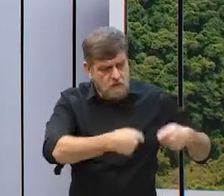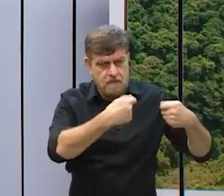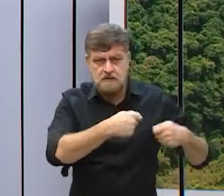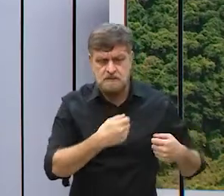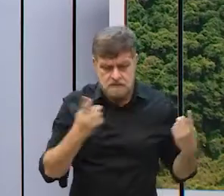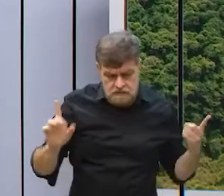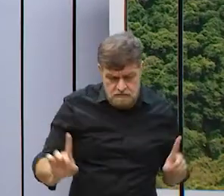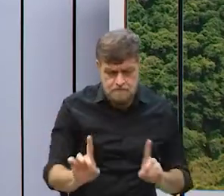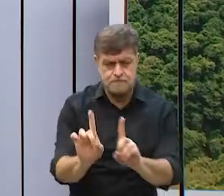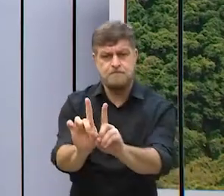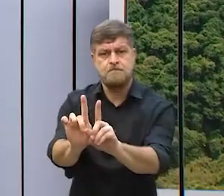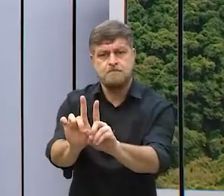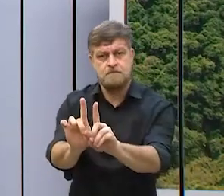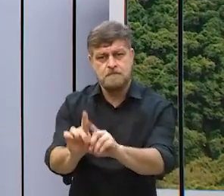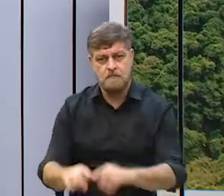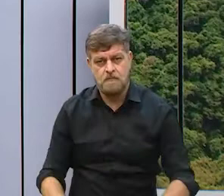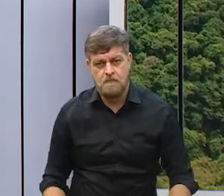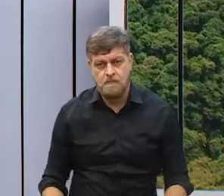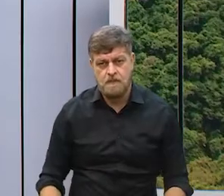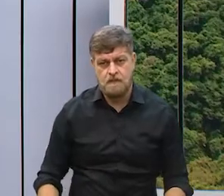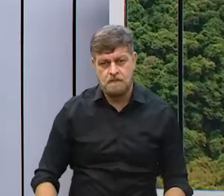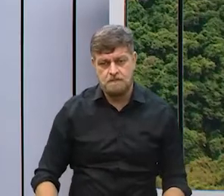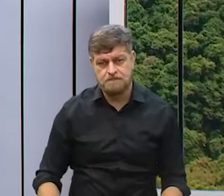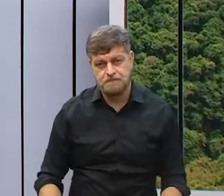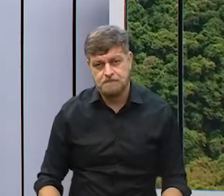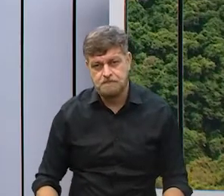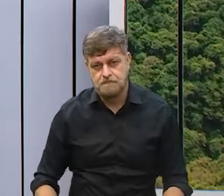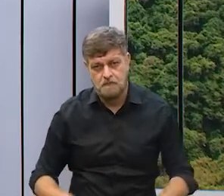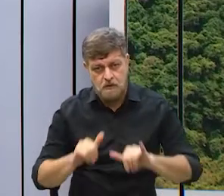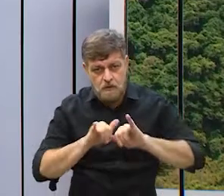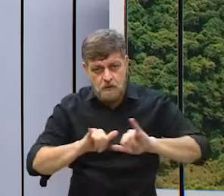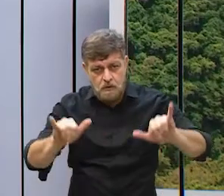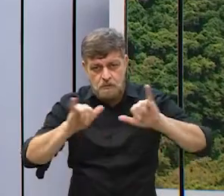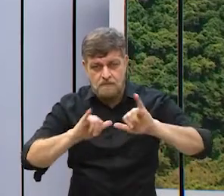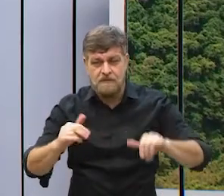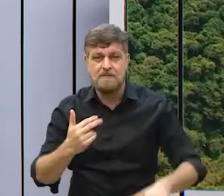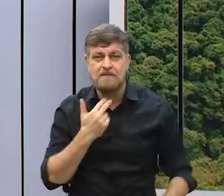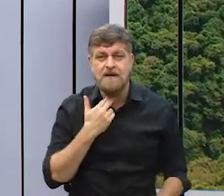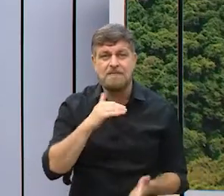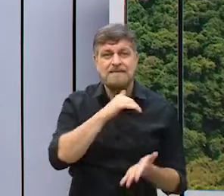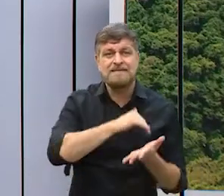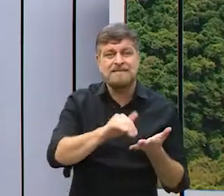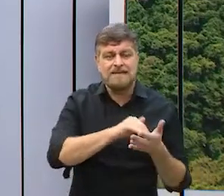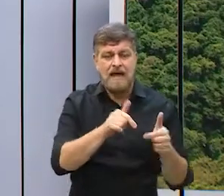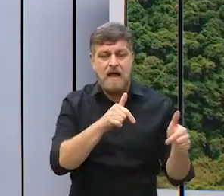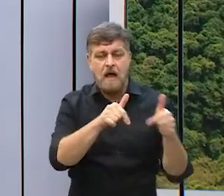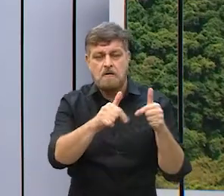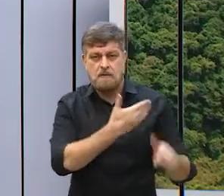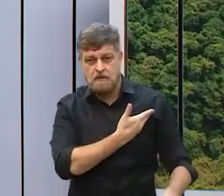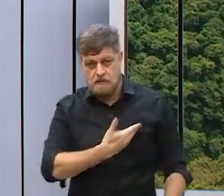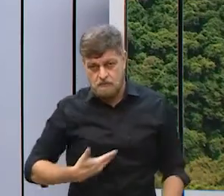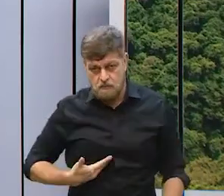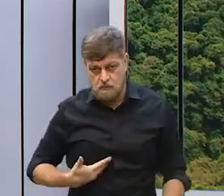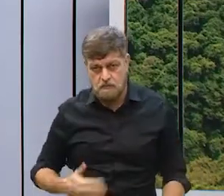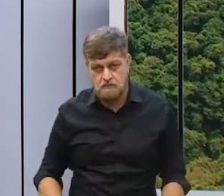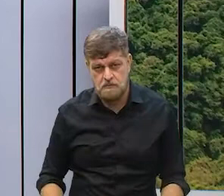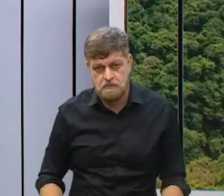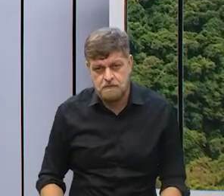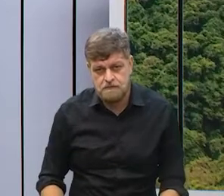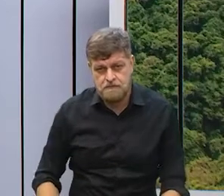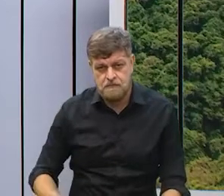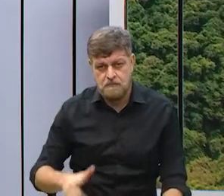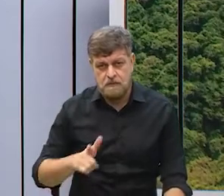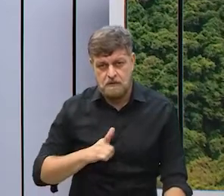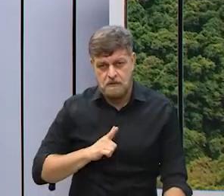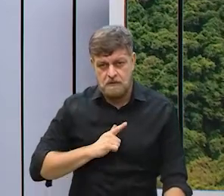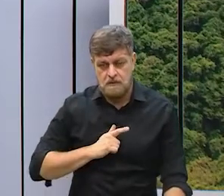quanto antes. Eu sou a dizer que nem a Secretaria de Serviços Públicos, a qual o